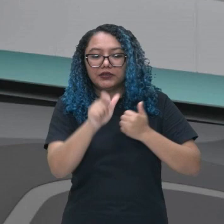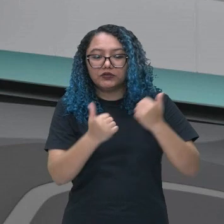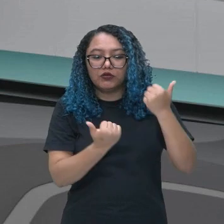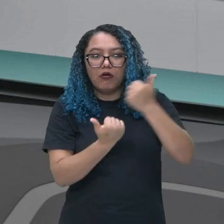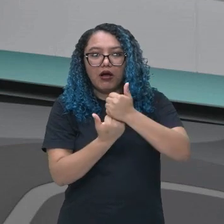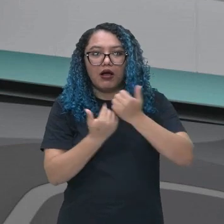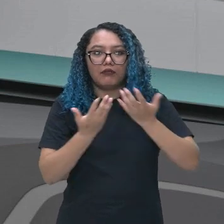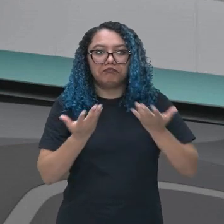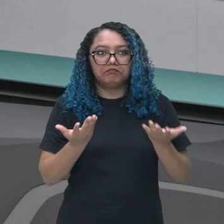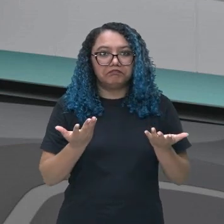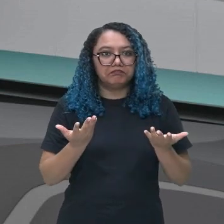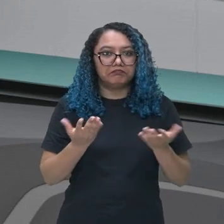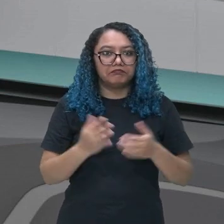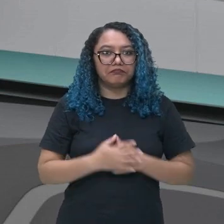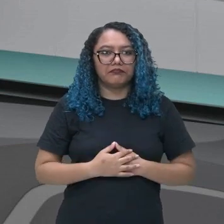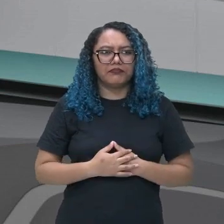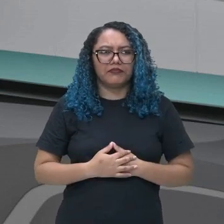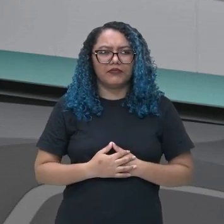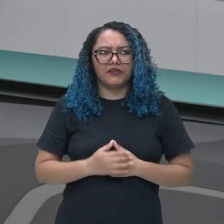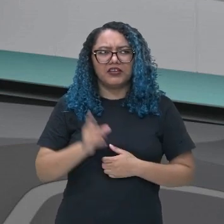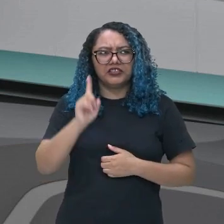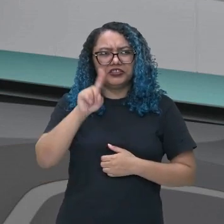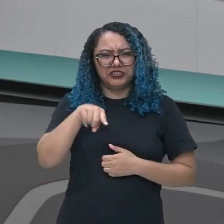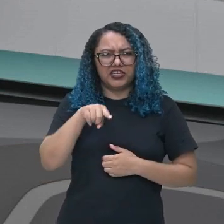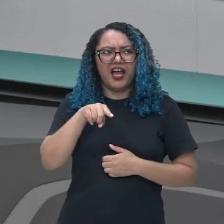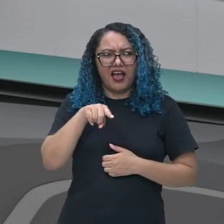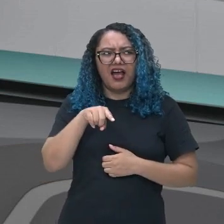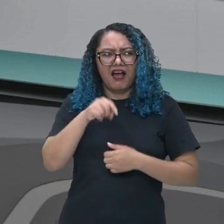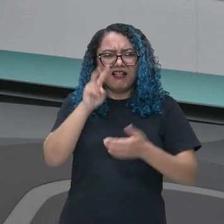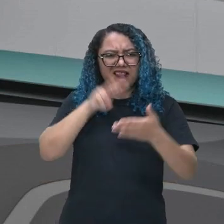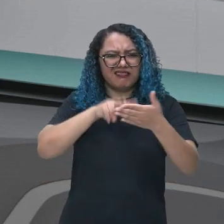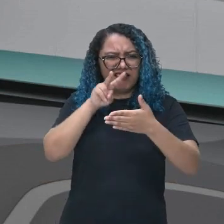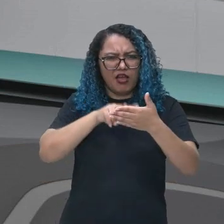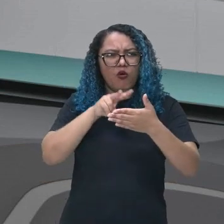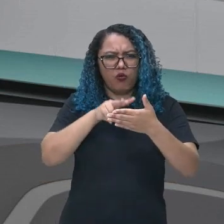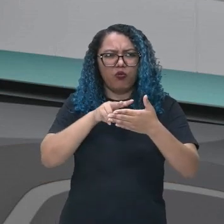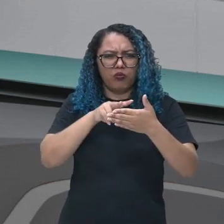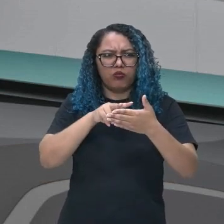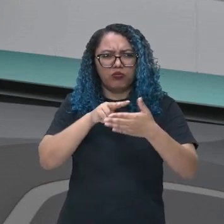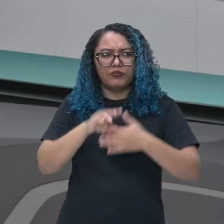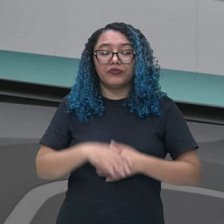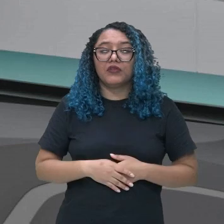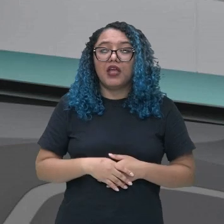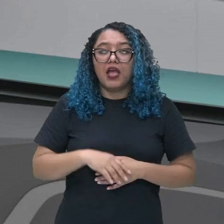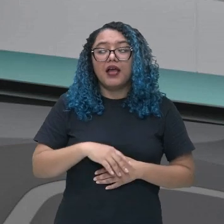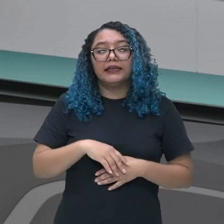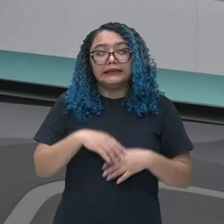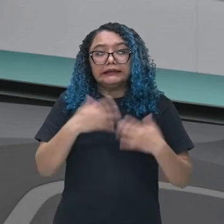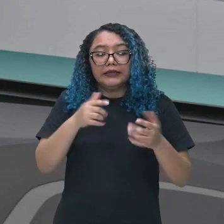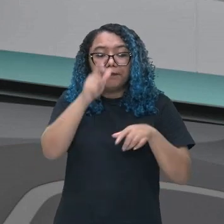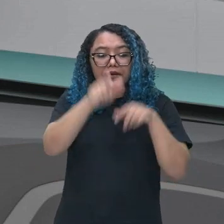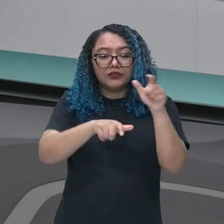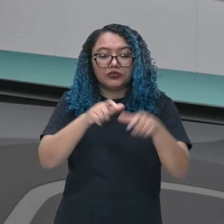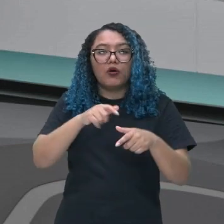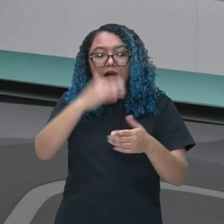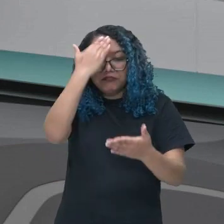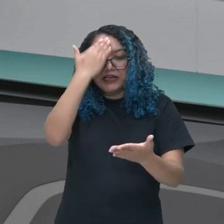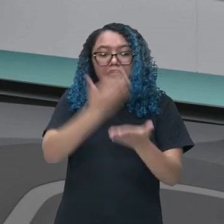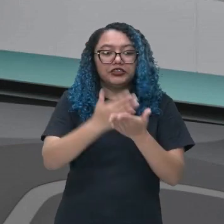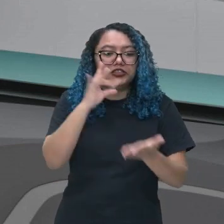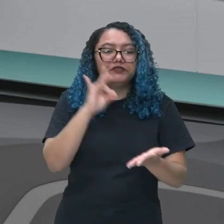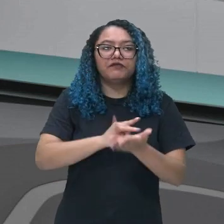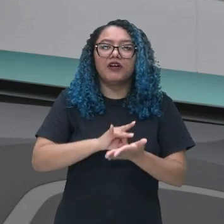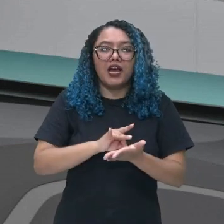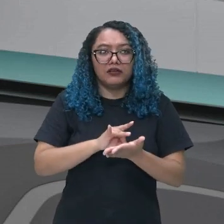essa notícia aqui? Inclusive, há quem acredite, que ache que realmente a Avril Lavigne morreu e quem está no